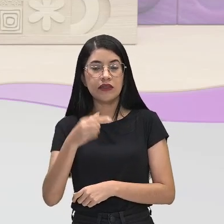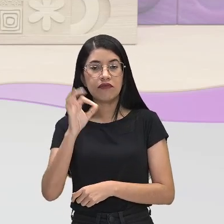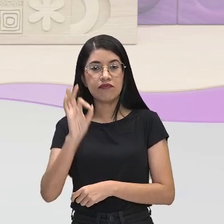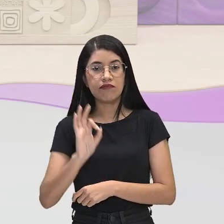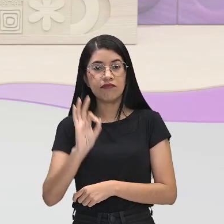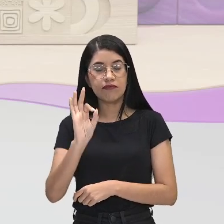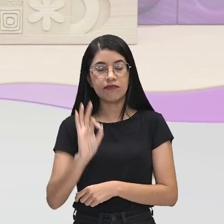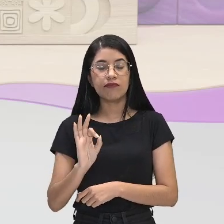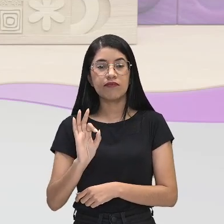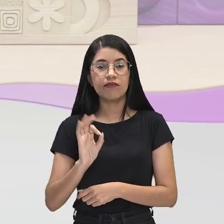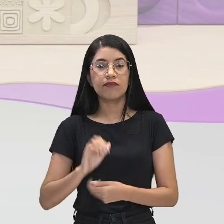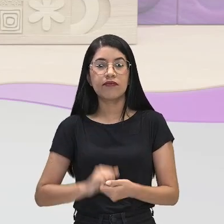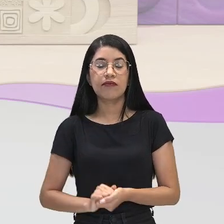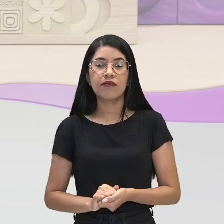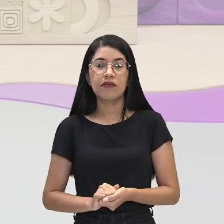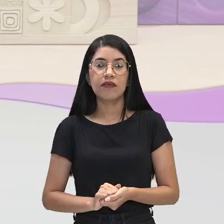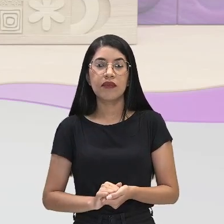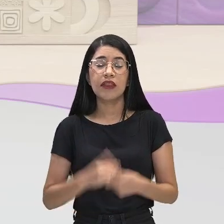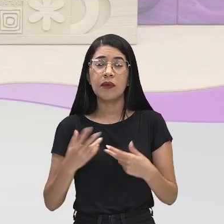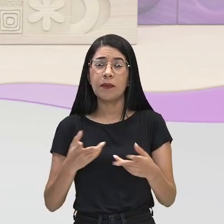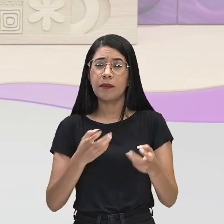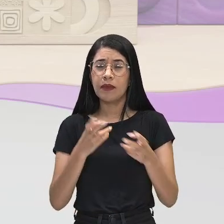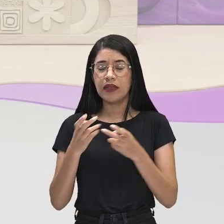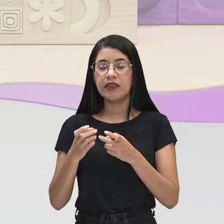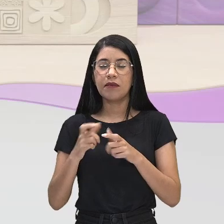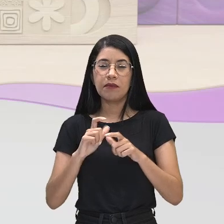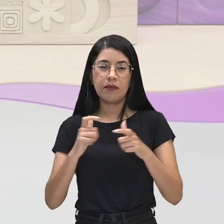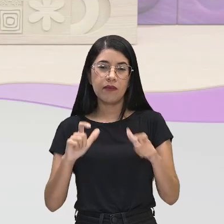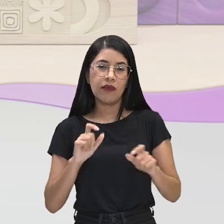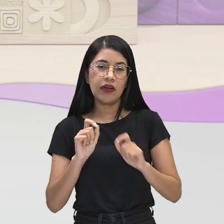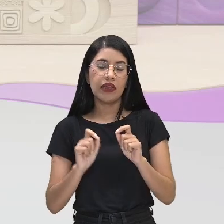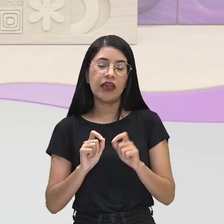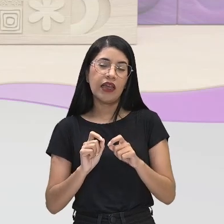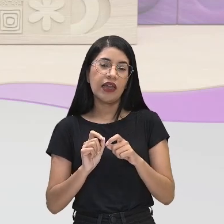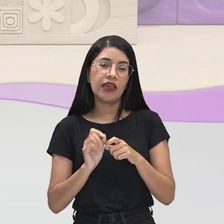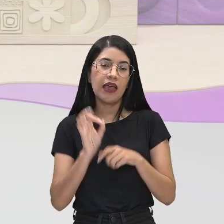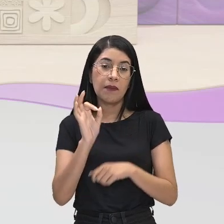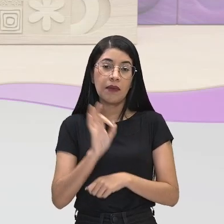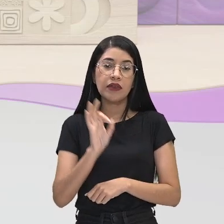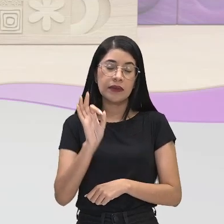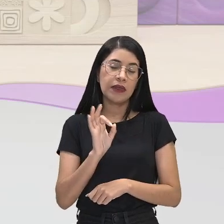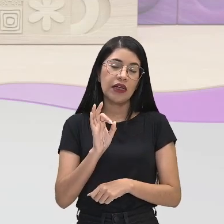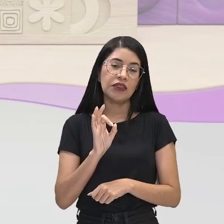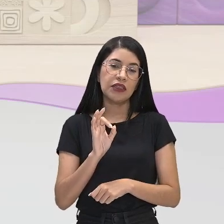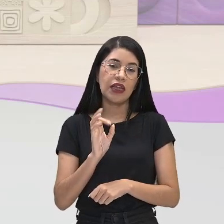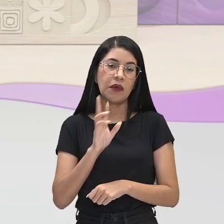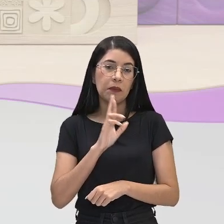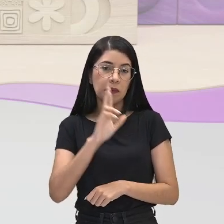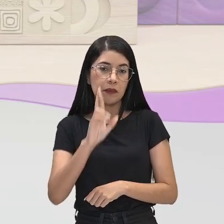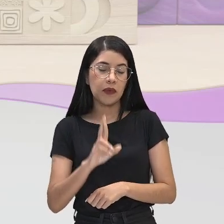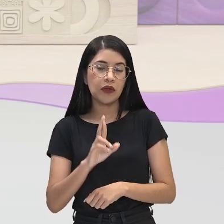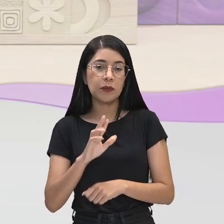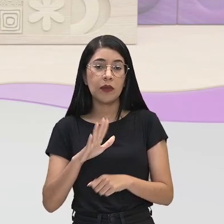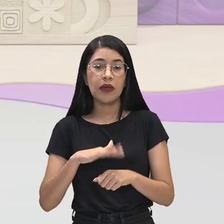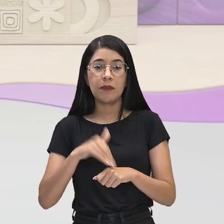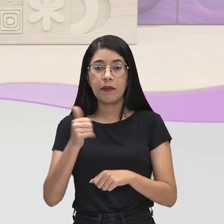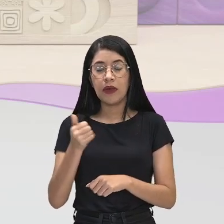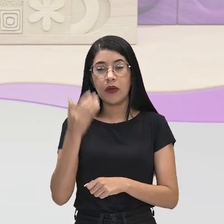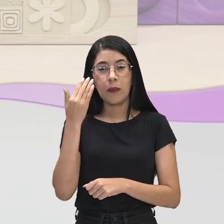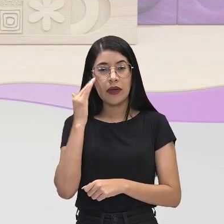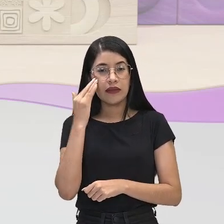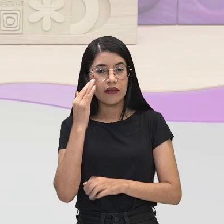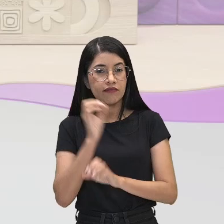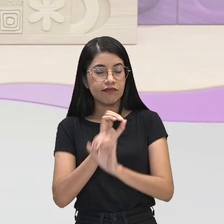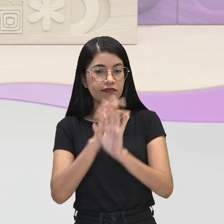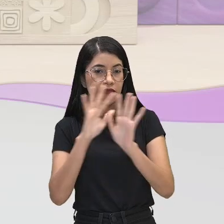7,7%. Né? Geralmente, a gente vê aí a probabilidade dada em percentual, porque é mais fácil da gente entender e visualizar